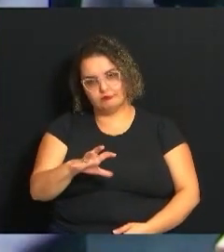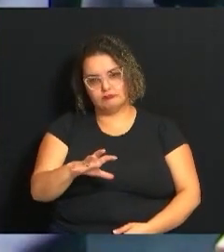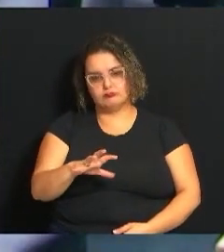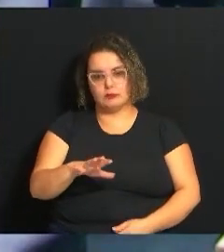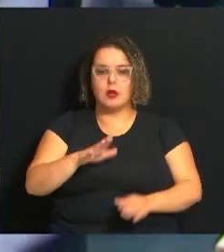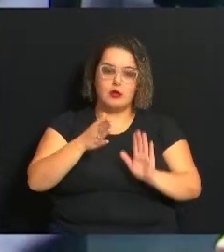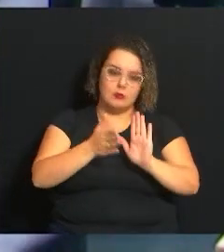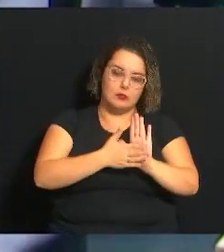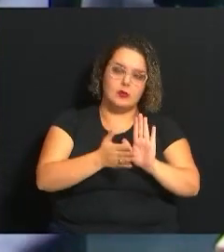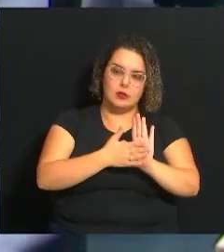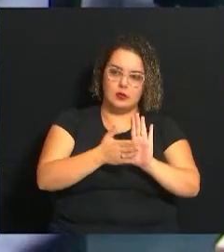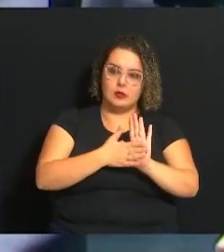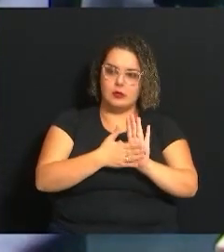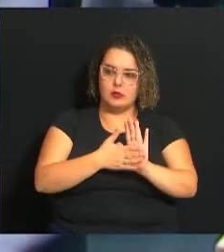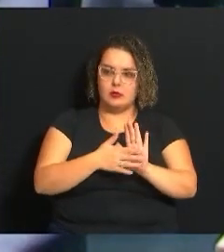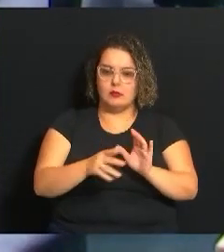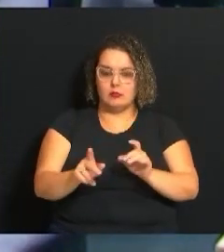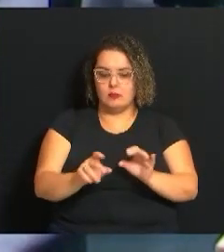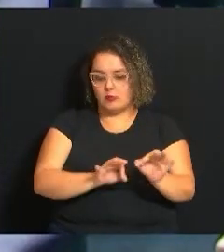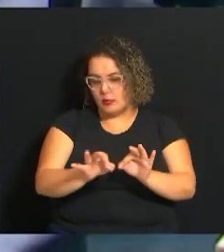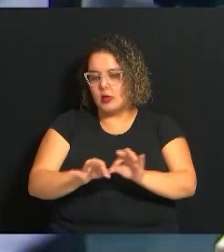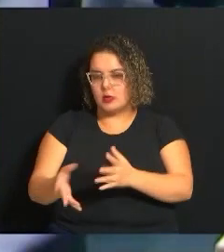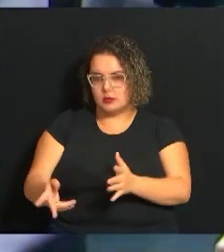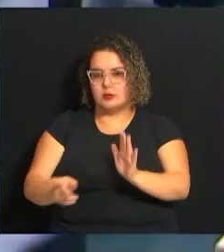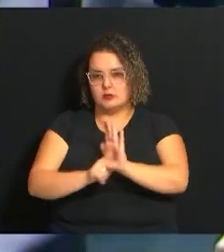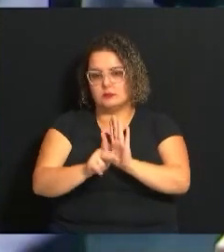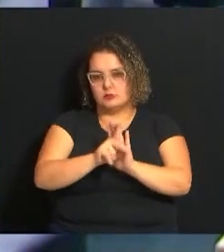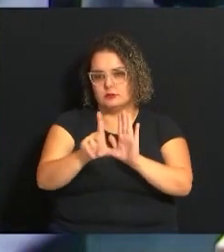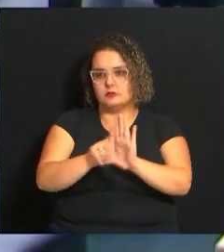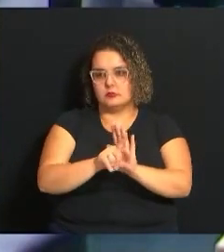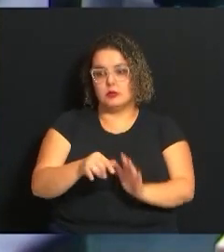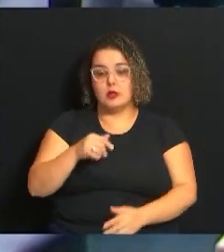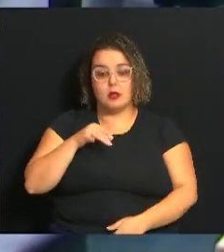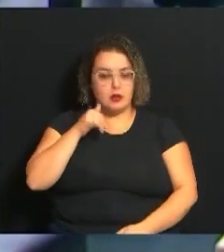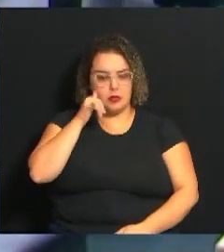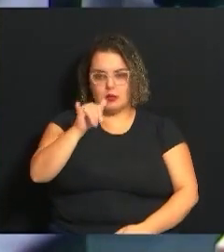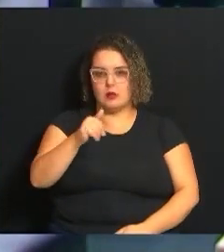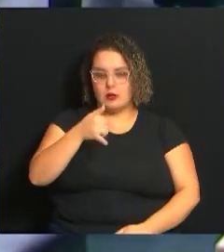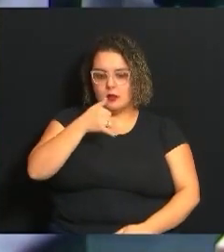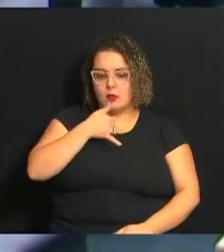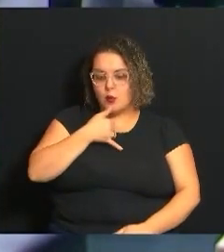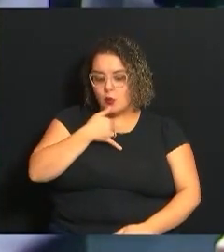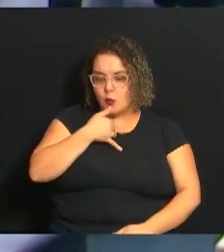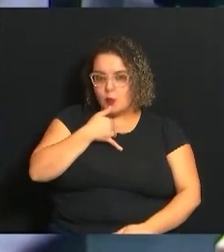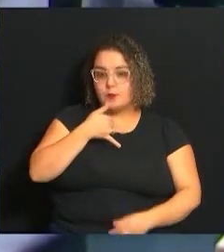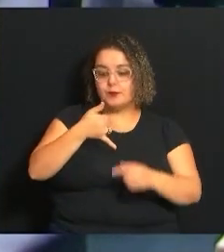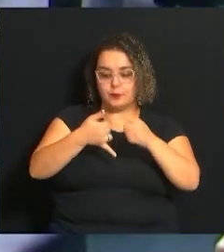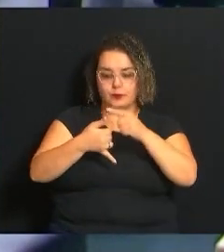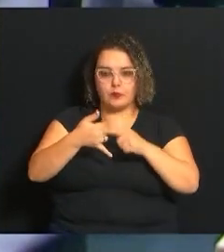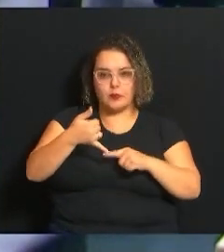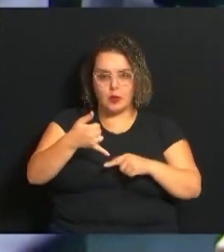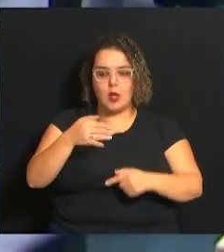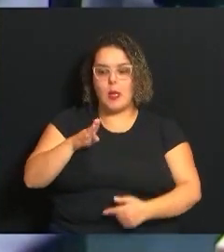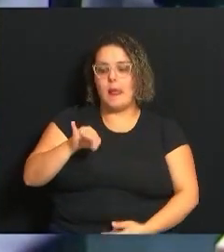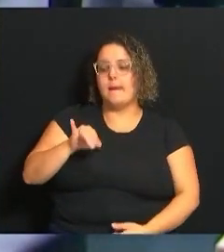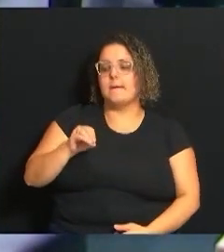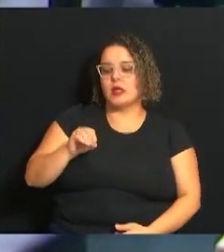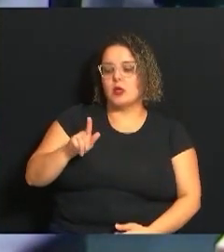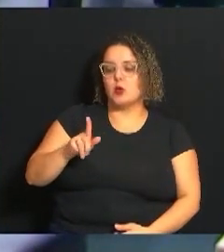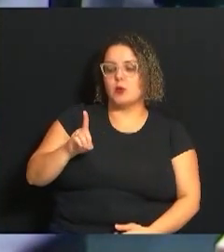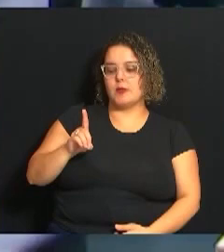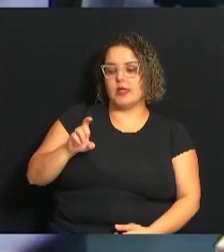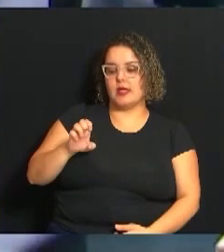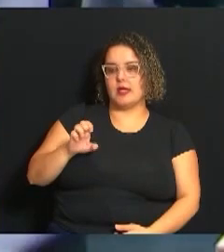propuseram projetos nesse sentido de evitar o uso de canudinho. Hoje os canudos, eles são biodegradáveis, né? Eles se decompõem